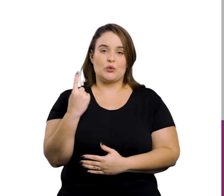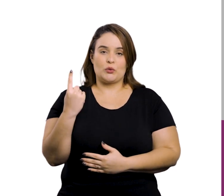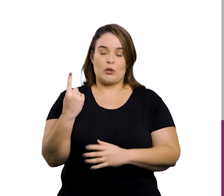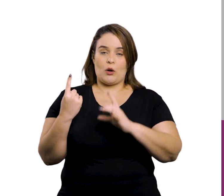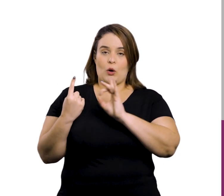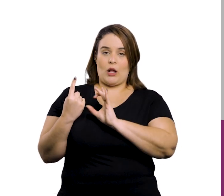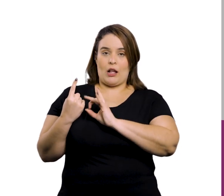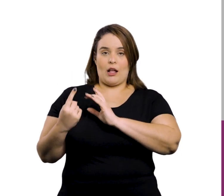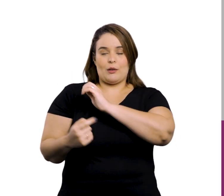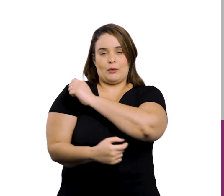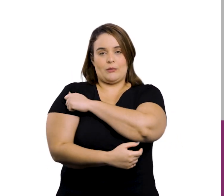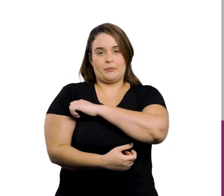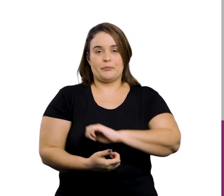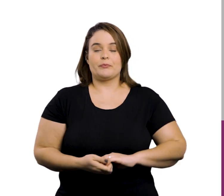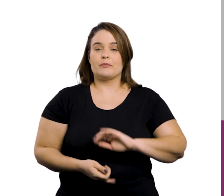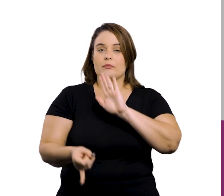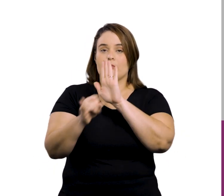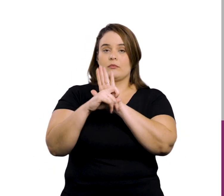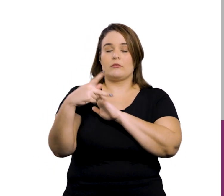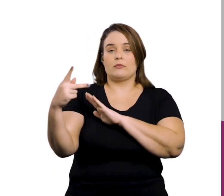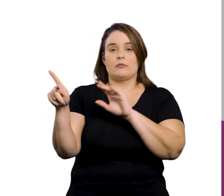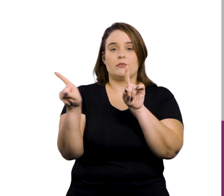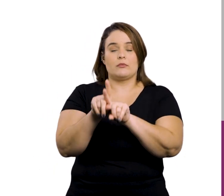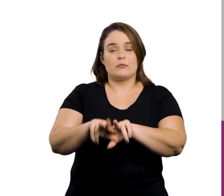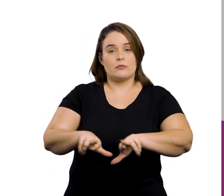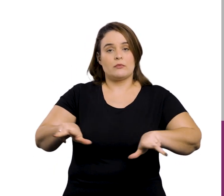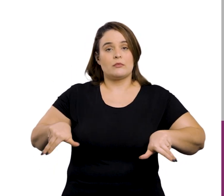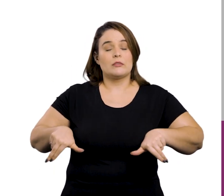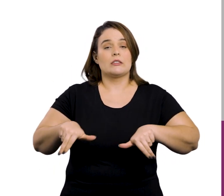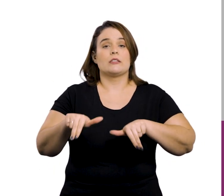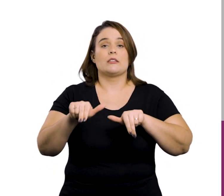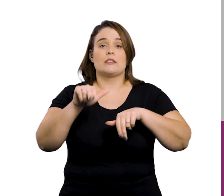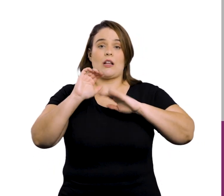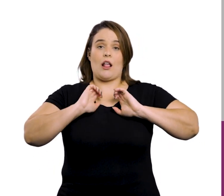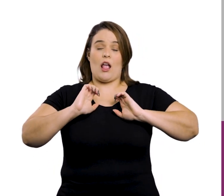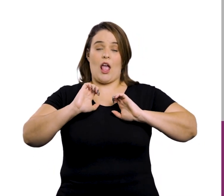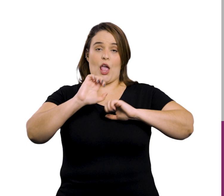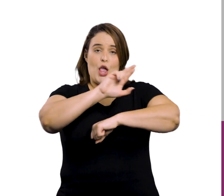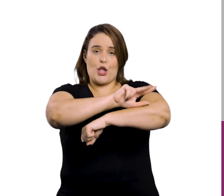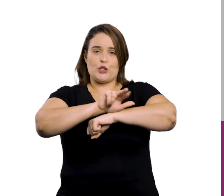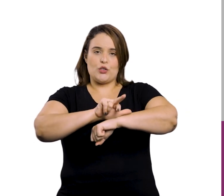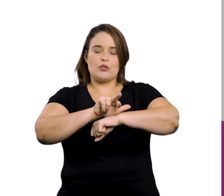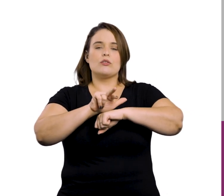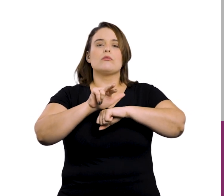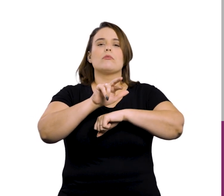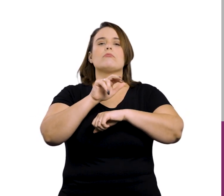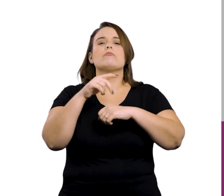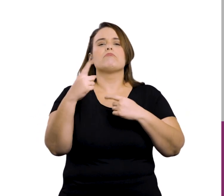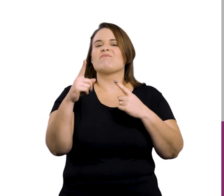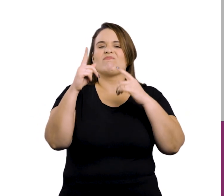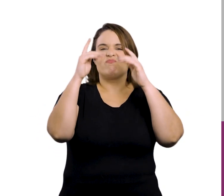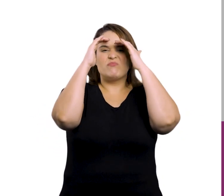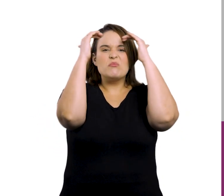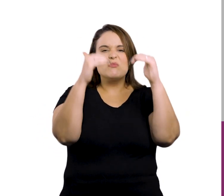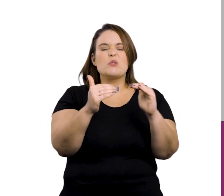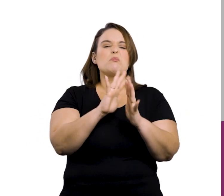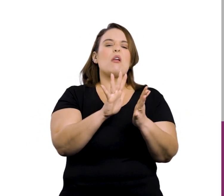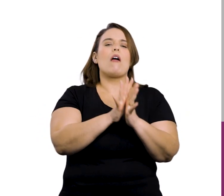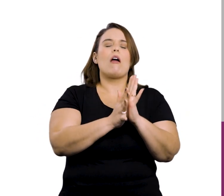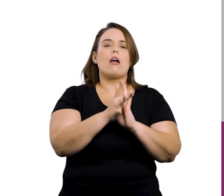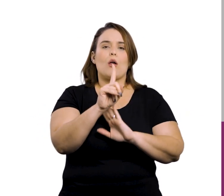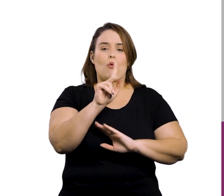alunos. A identidade dos alunos e sua diversidade étnico-racial é desrespeitada quando são impostos